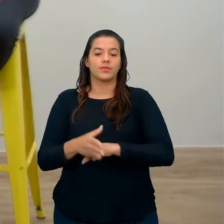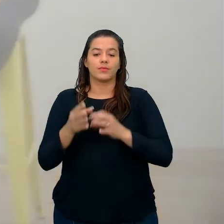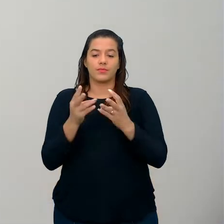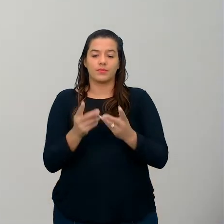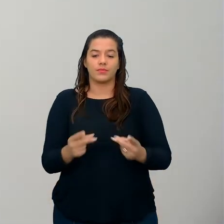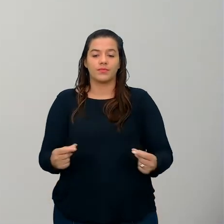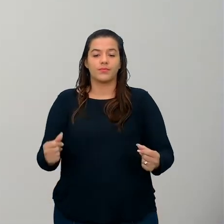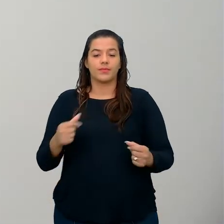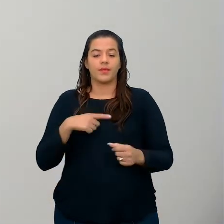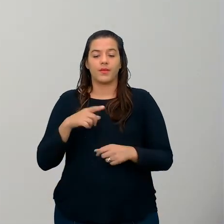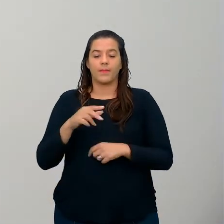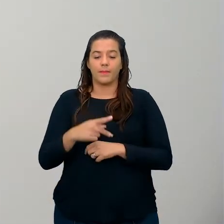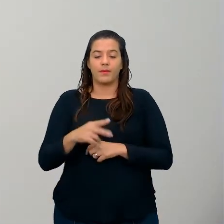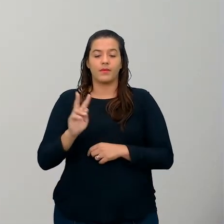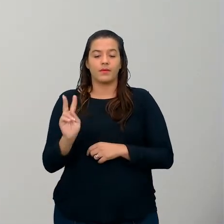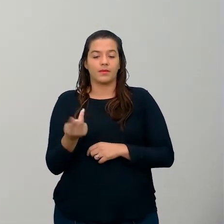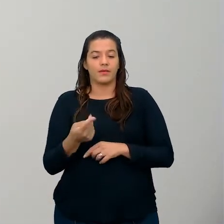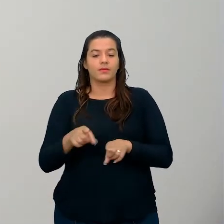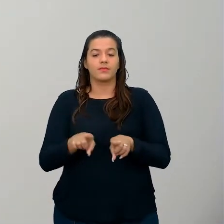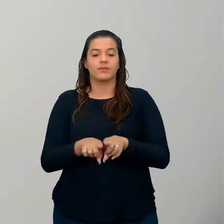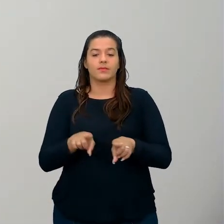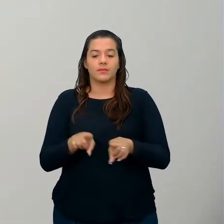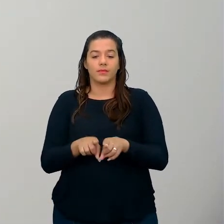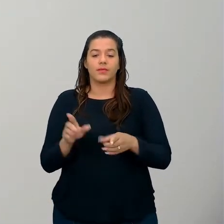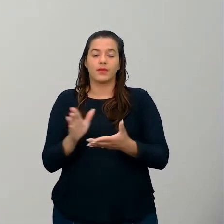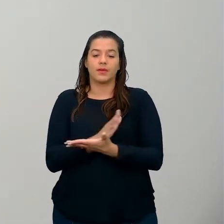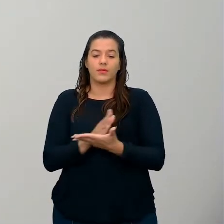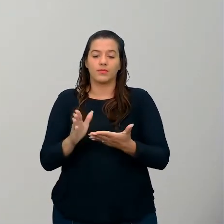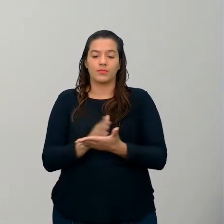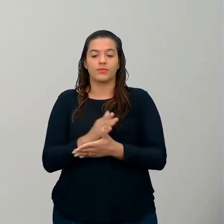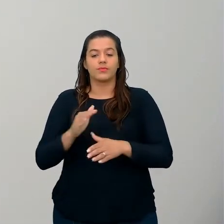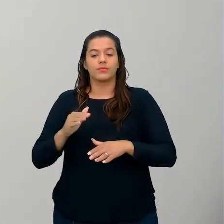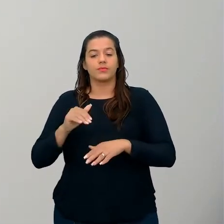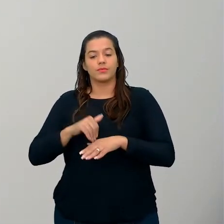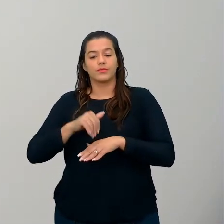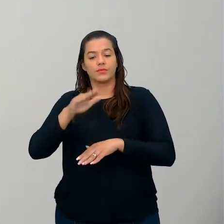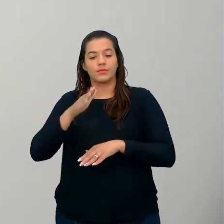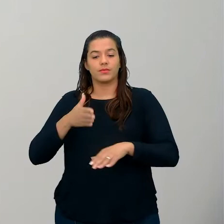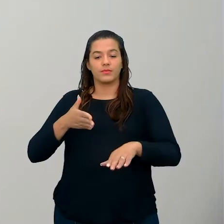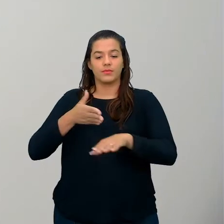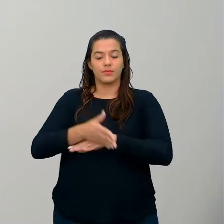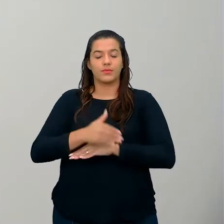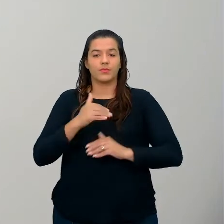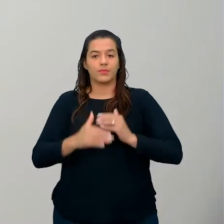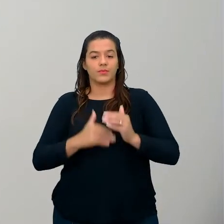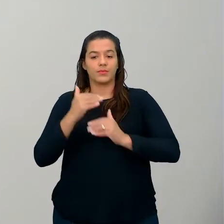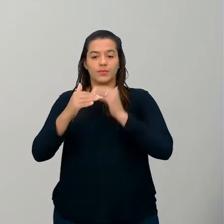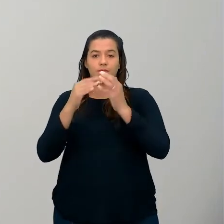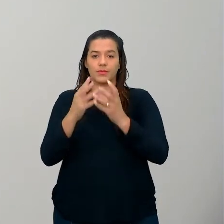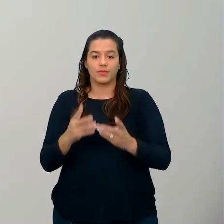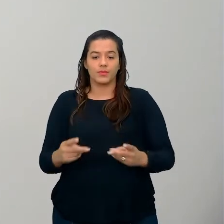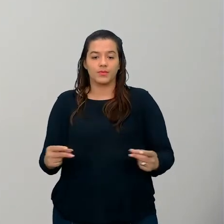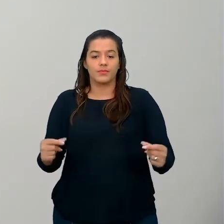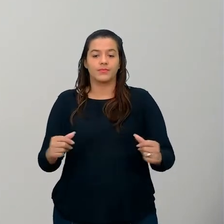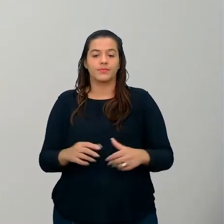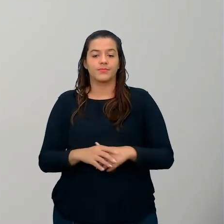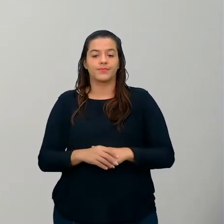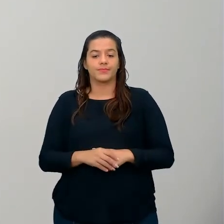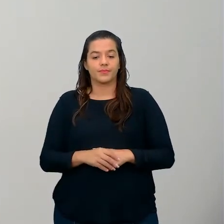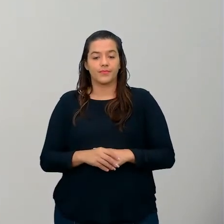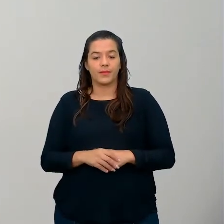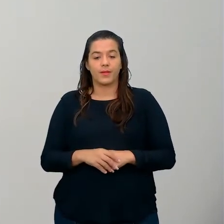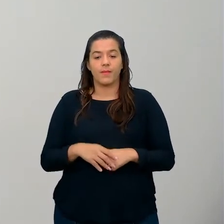decomposição. E aí o pH também está lá como um dos fatores, então, de interferência no processo de decomposição. Então, olha só, né, como